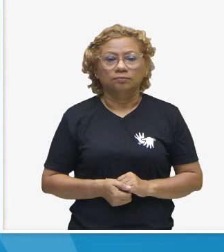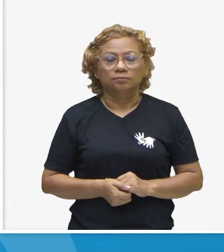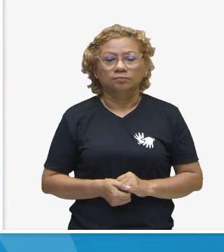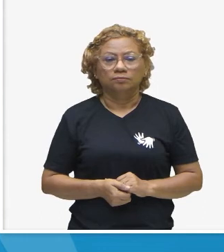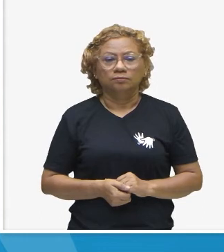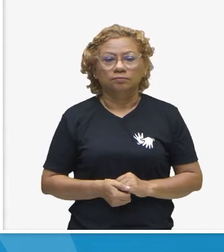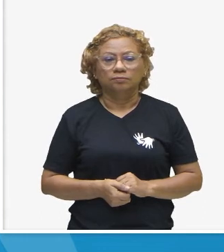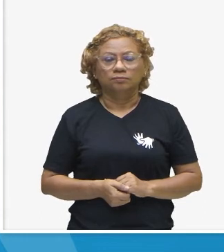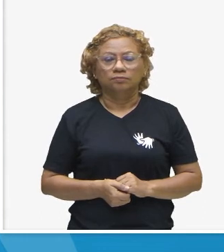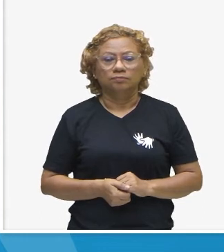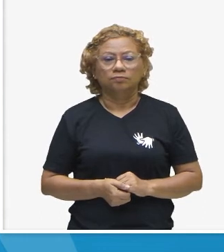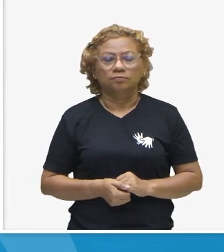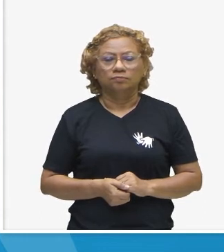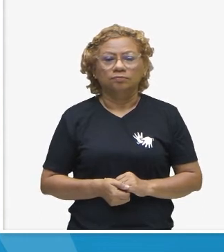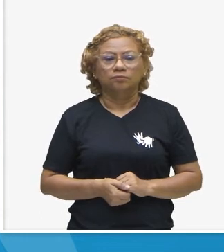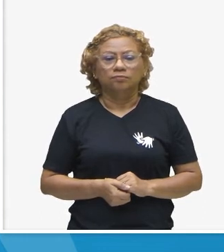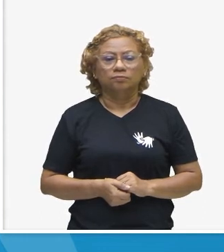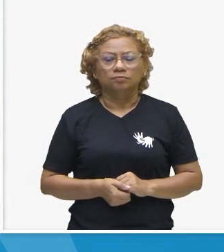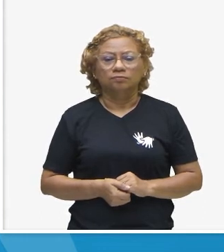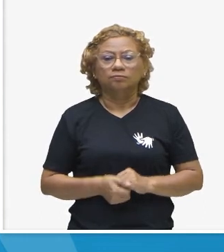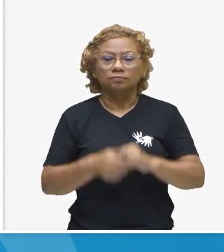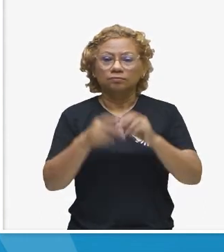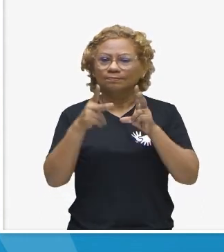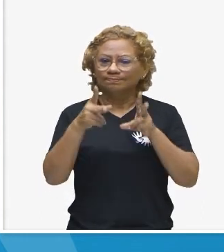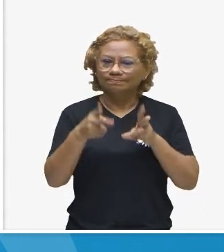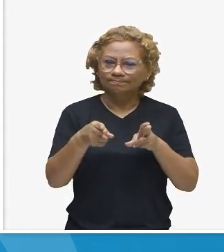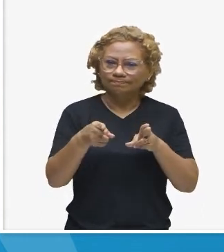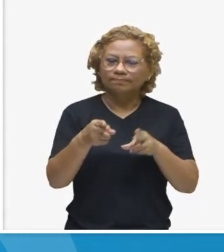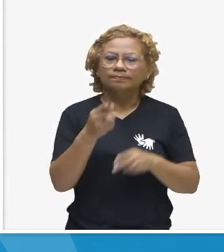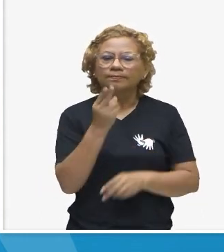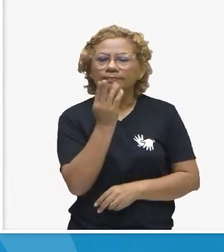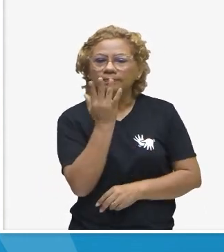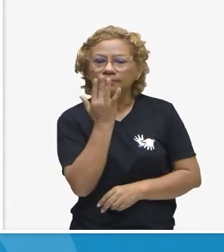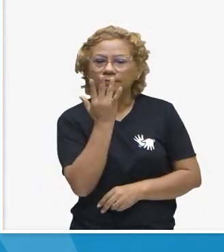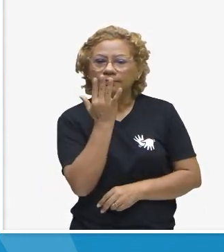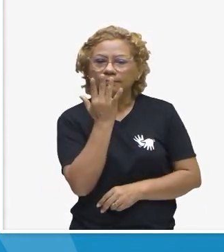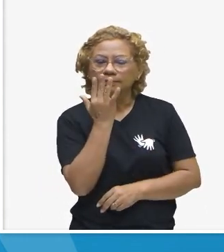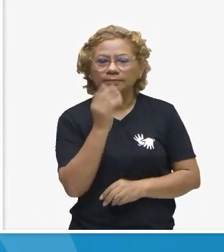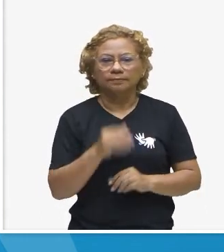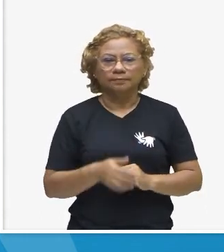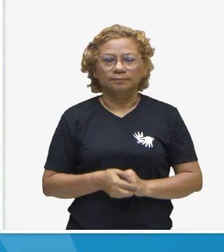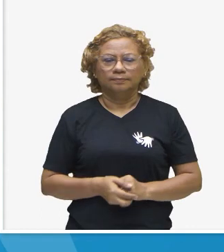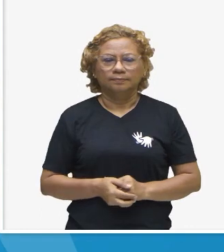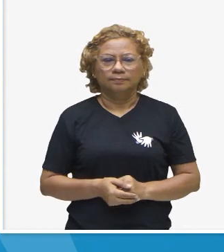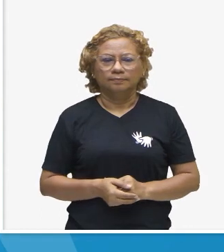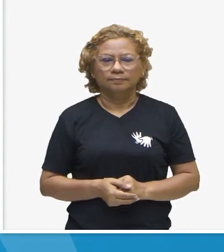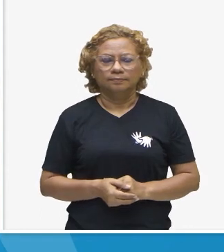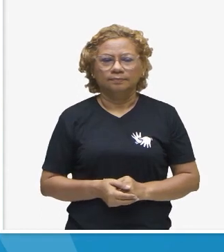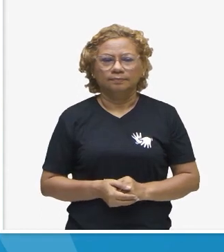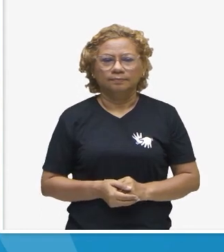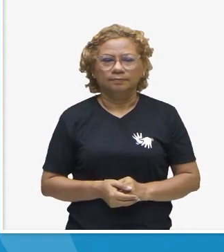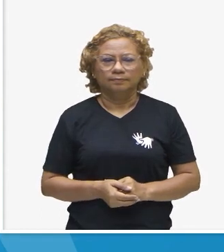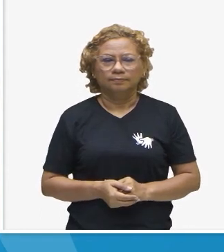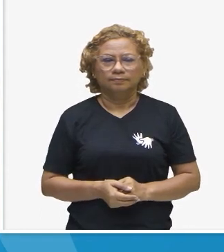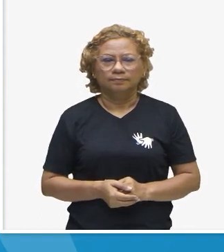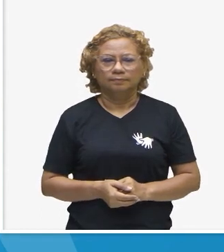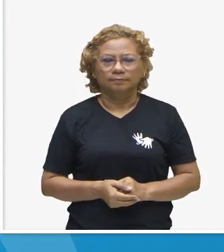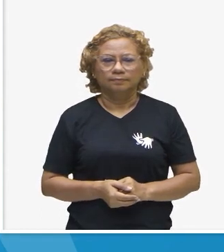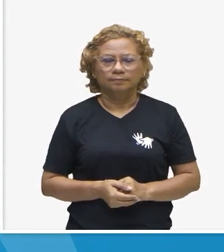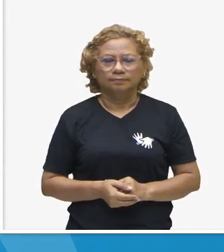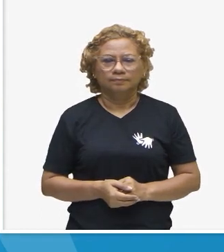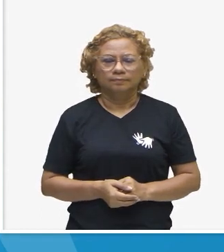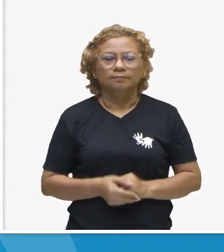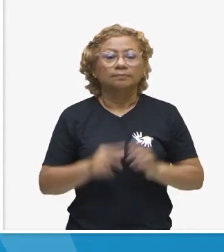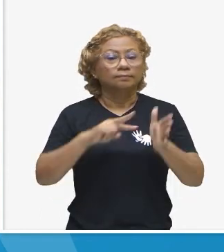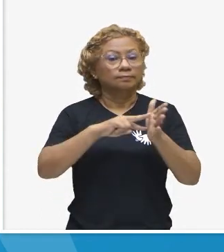quando dois ângulos têm a mesma cor, na figura que o professor Emerson está mostrando e eu também estou mostrando para vocês, quer dizer que eles